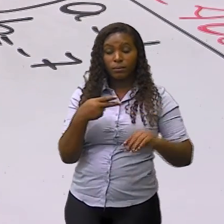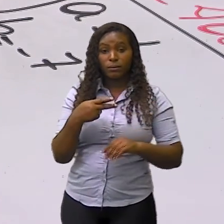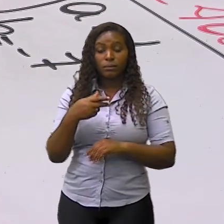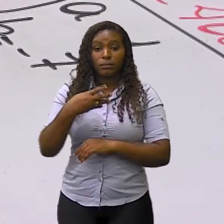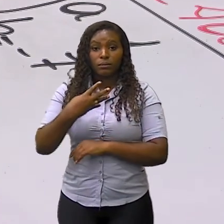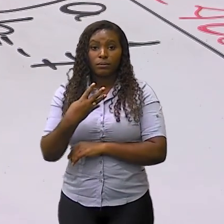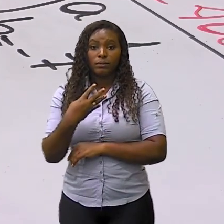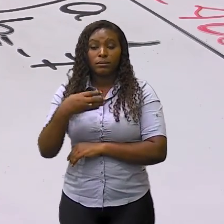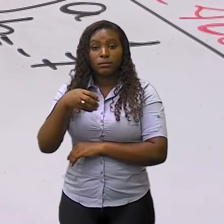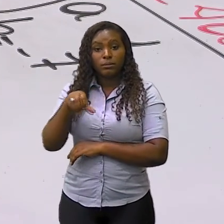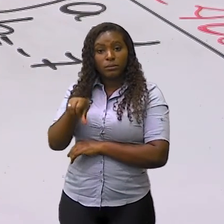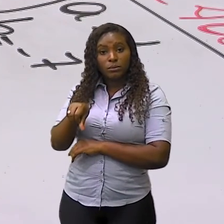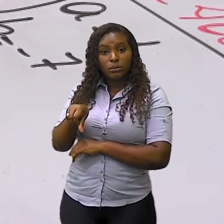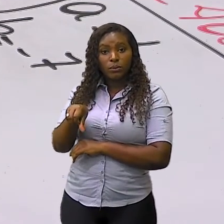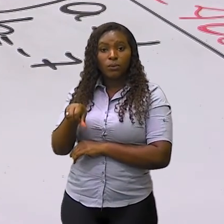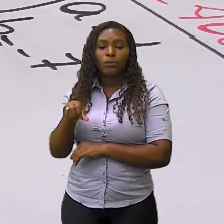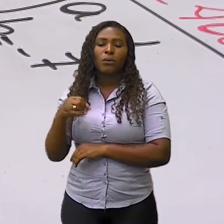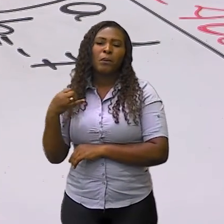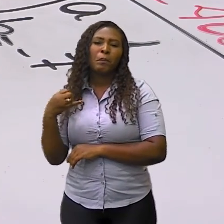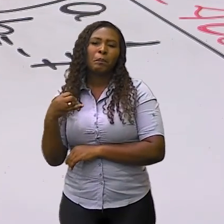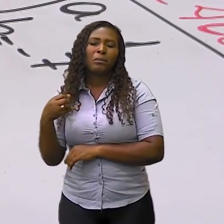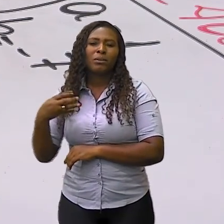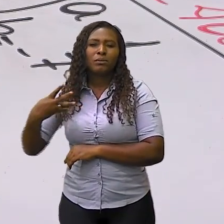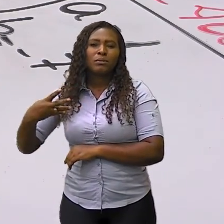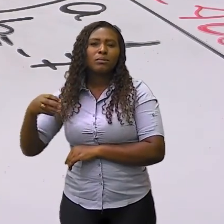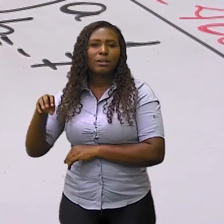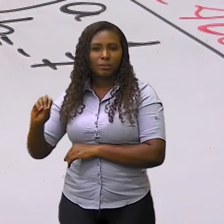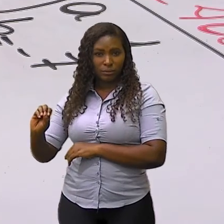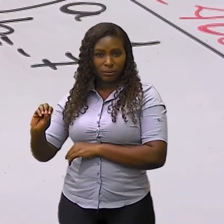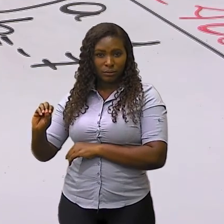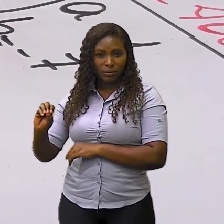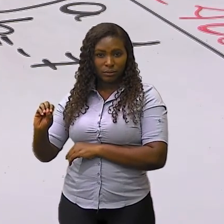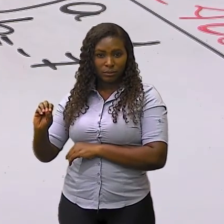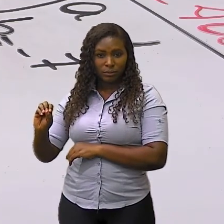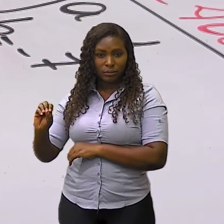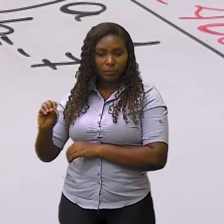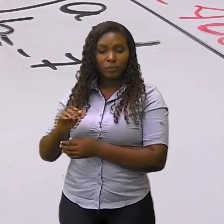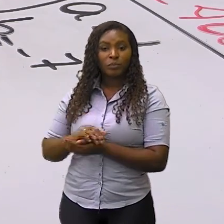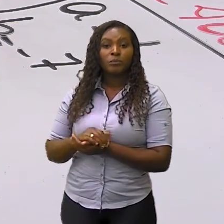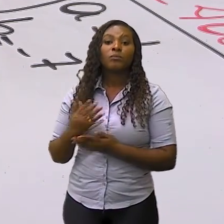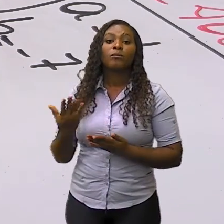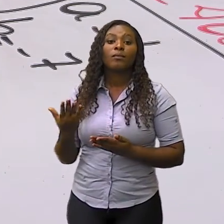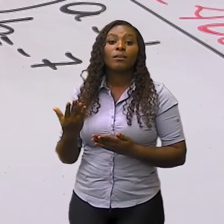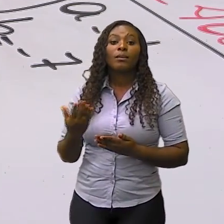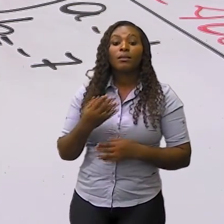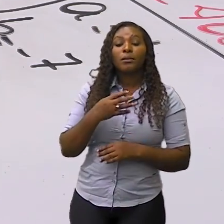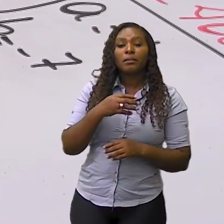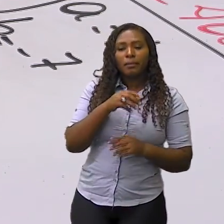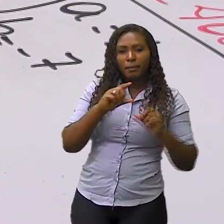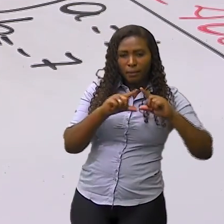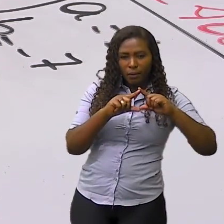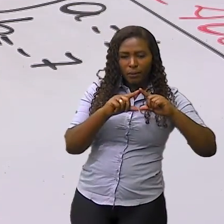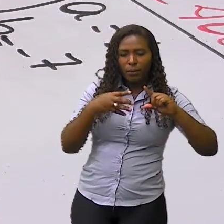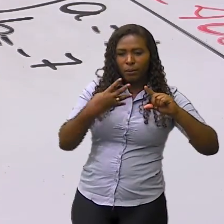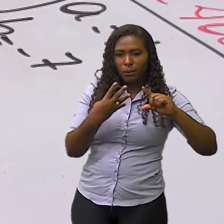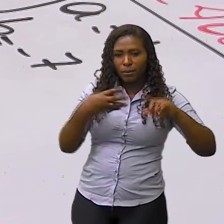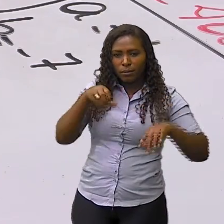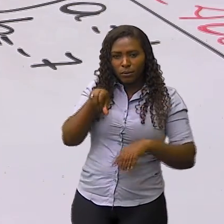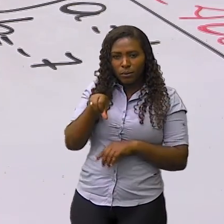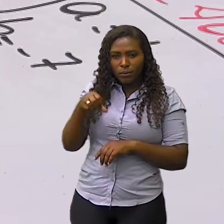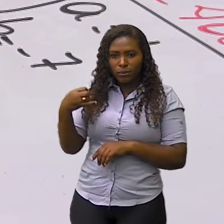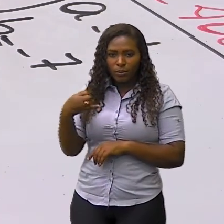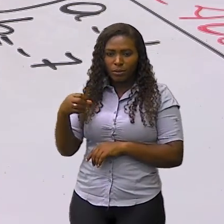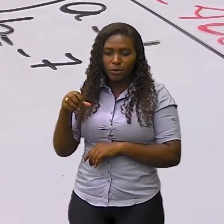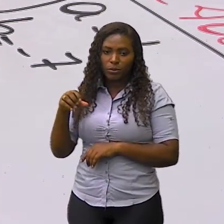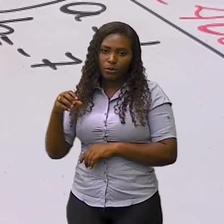2. Mas nós podemos trabalhar com várias atividades, isso aí dependendo do assunto. E tem uma outra coisa. Nós